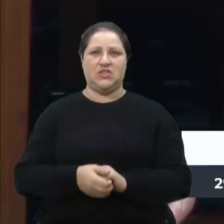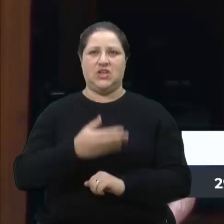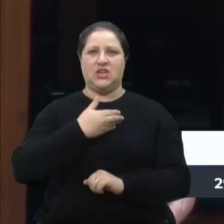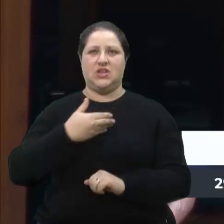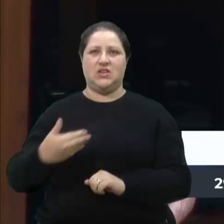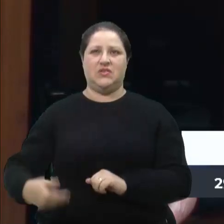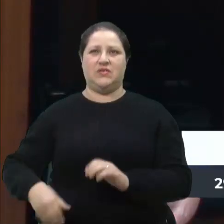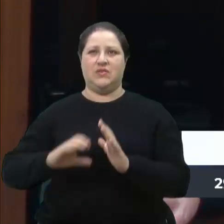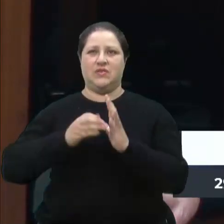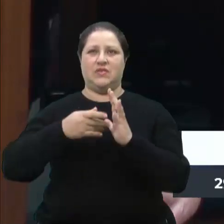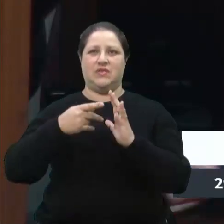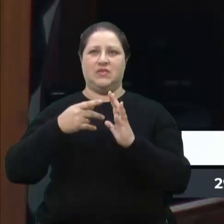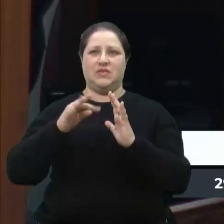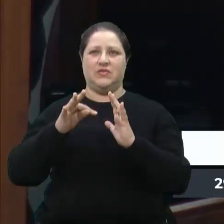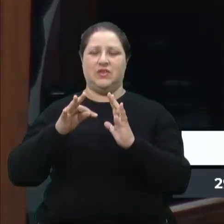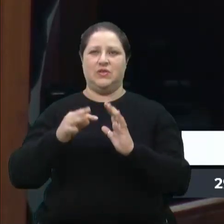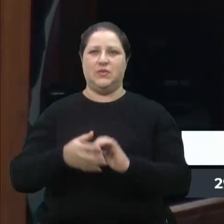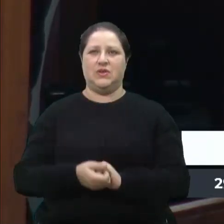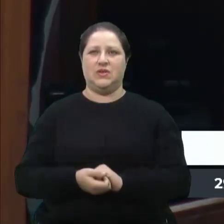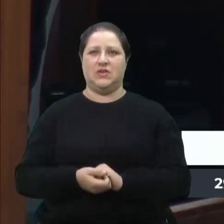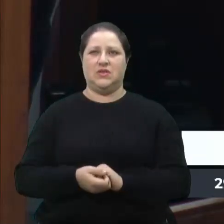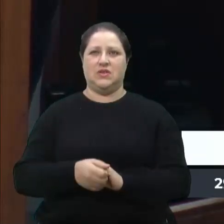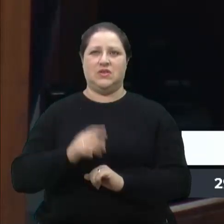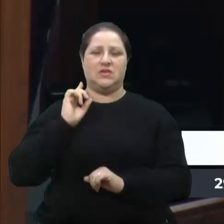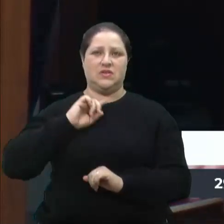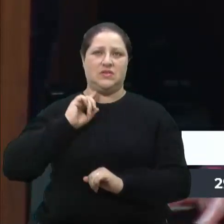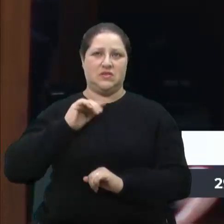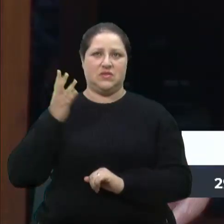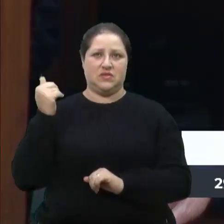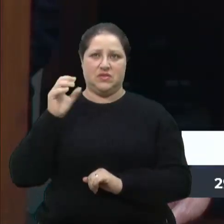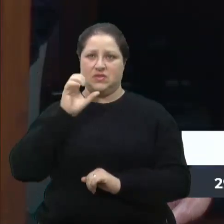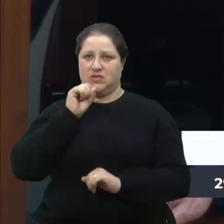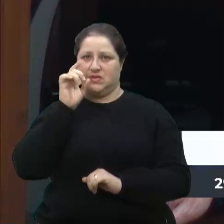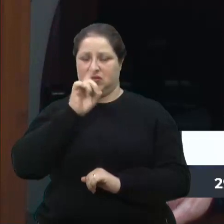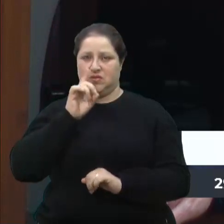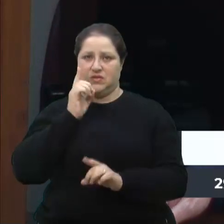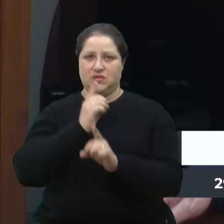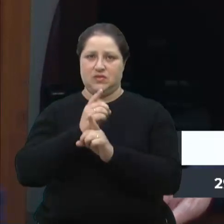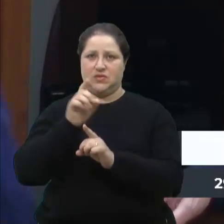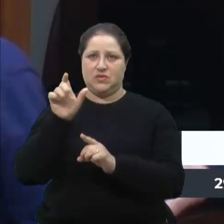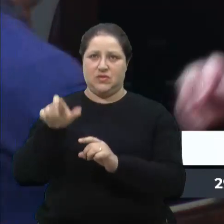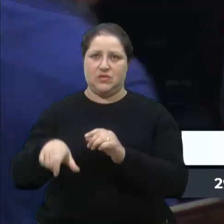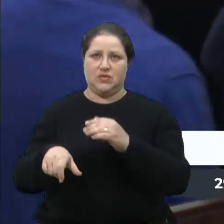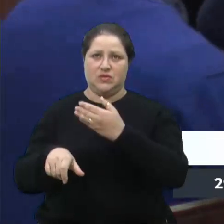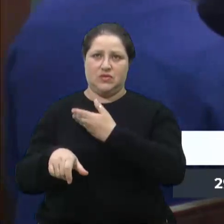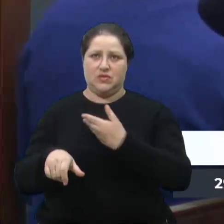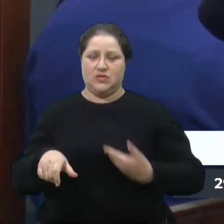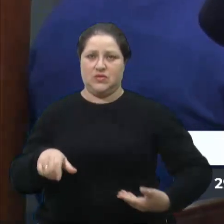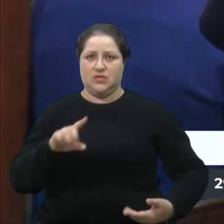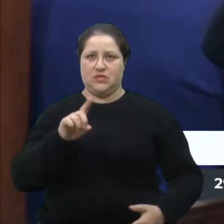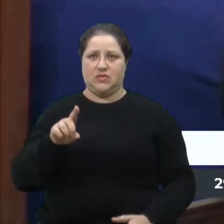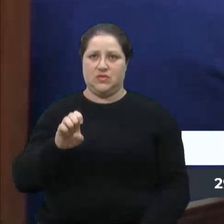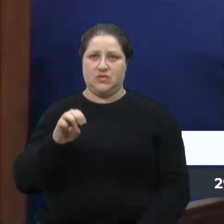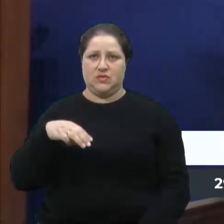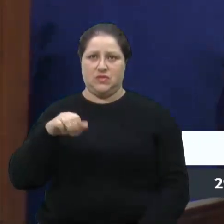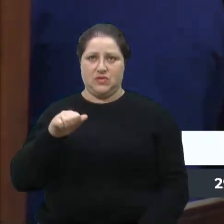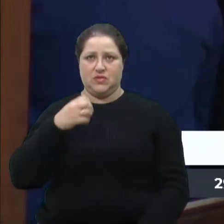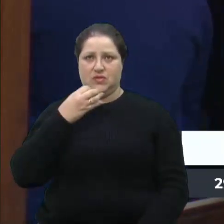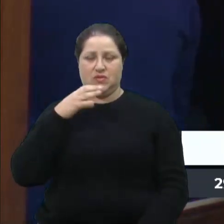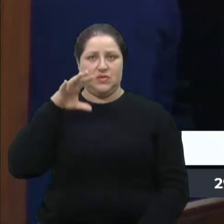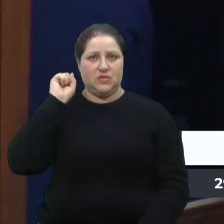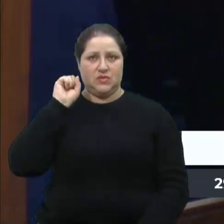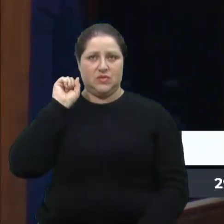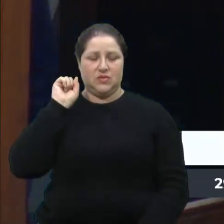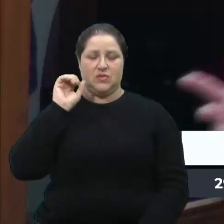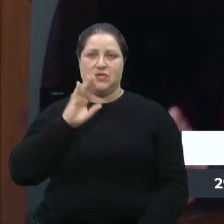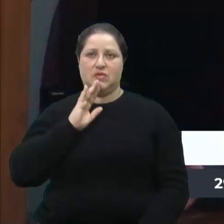Minas Gerais. Estive agora, fim de semana, com o governador Zema, e foi muito bom ouvi-lo e conhecer um pouquinho da história de Minas